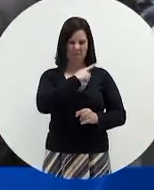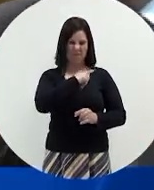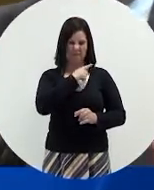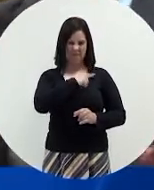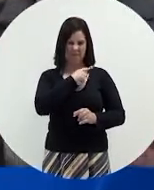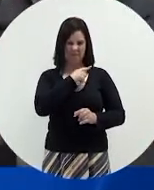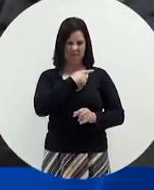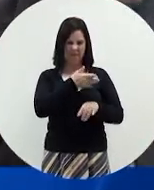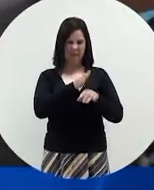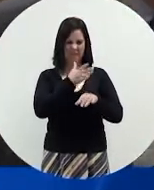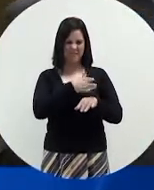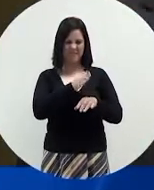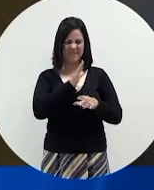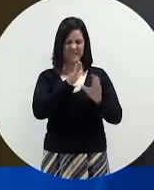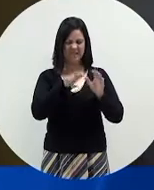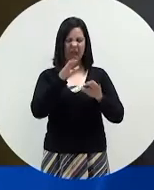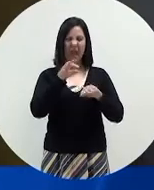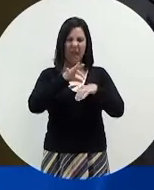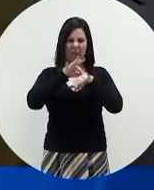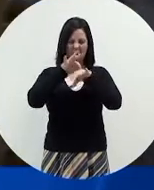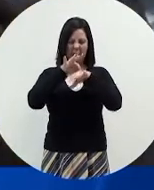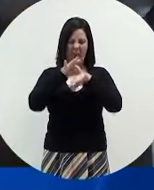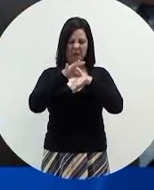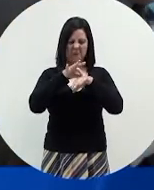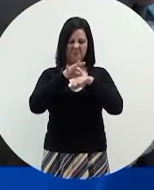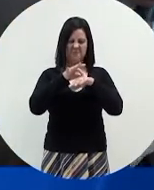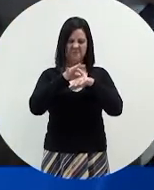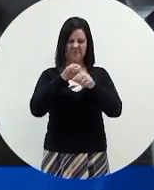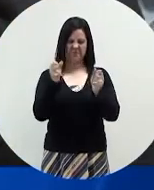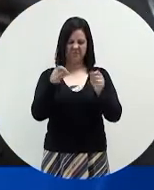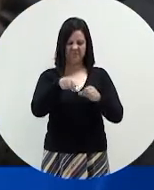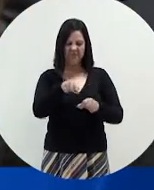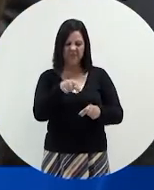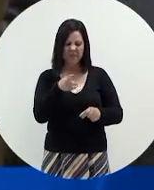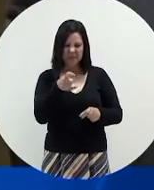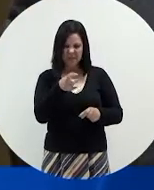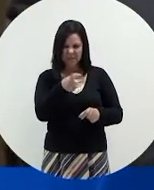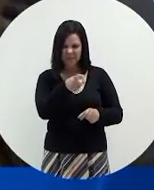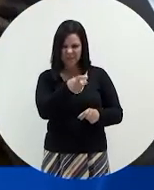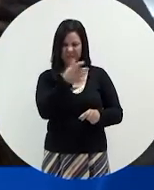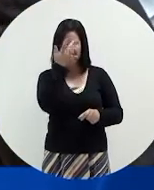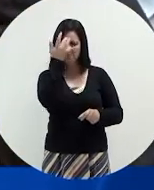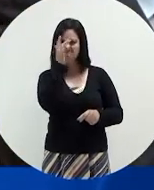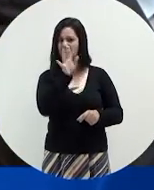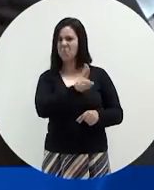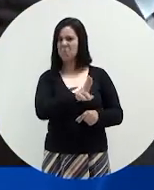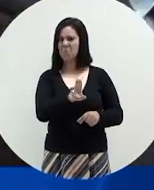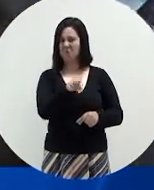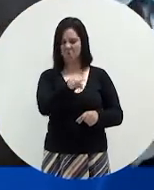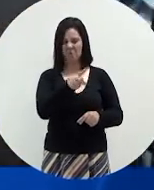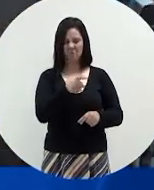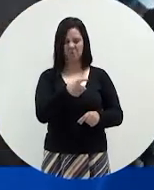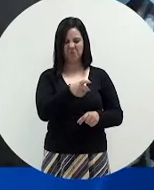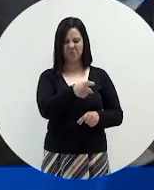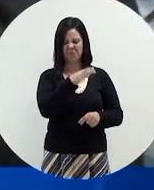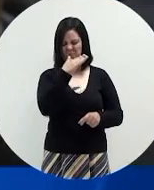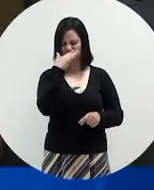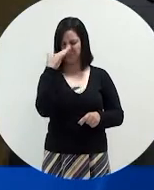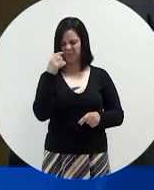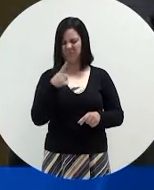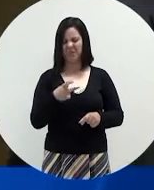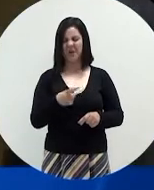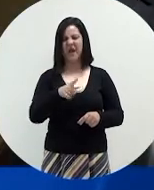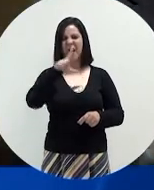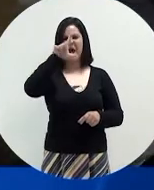eu leio aquele texto, me perdoe, isso não está na Bíblia, está na minha cabeça. Tá? E eu fico pensando assim, você já viu